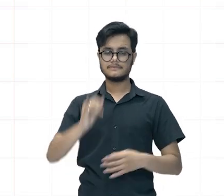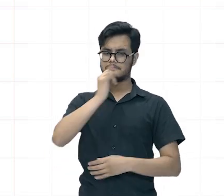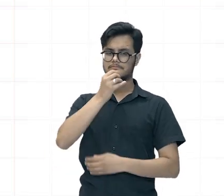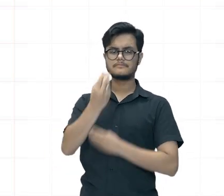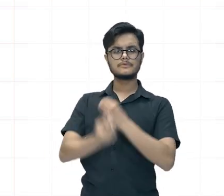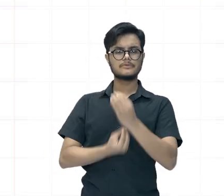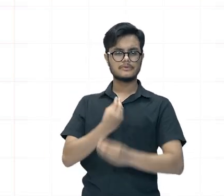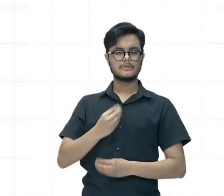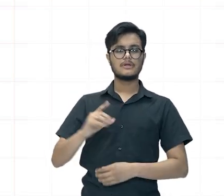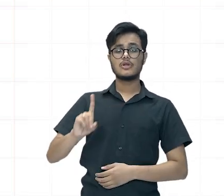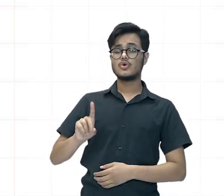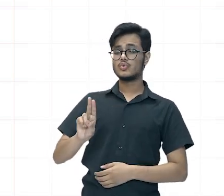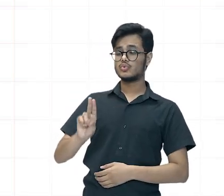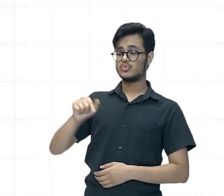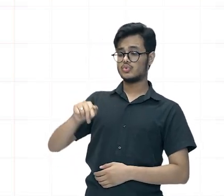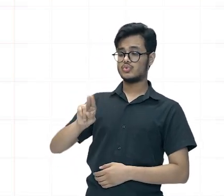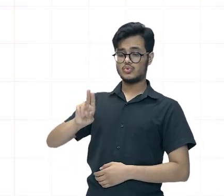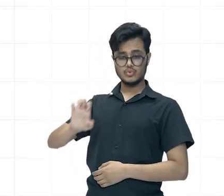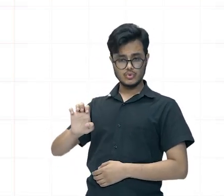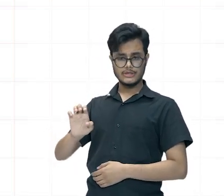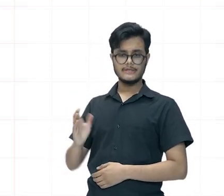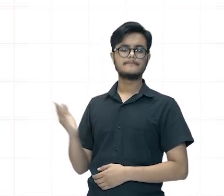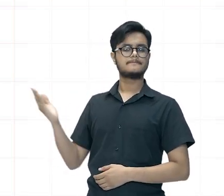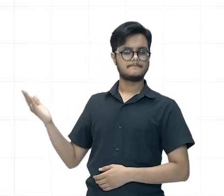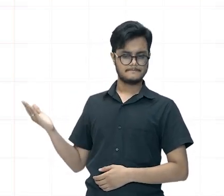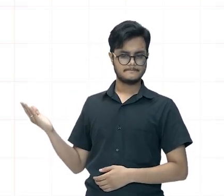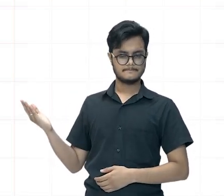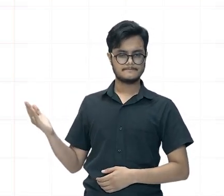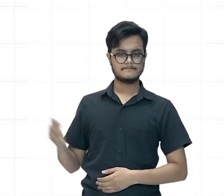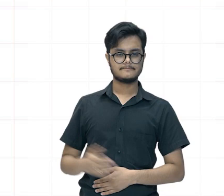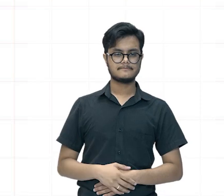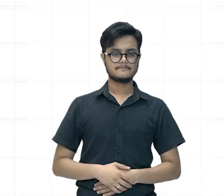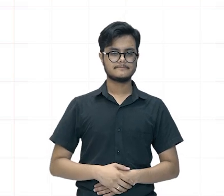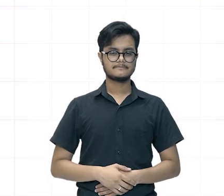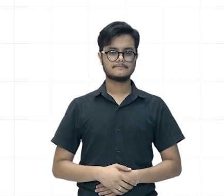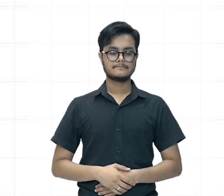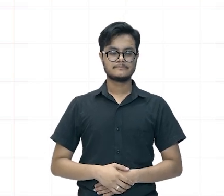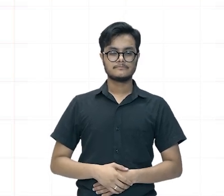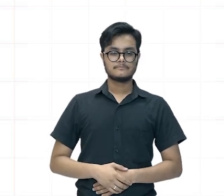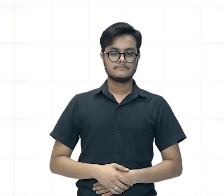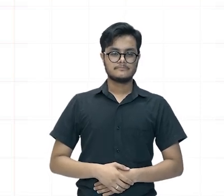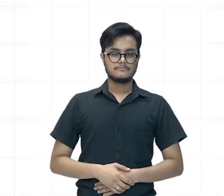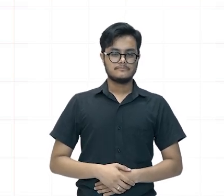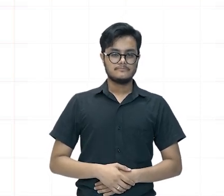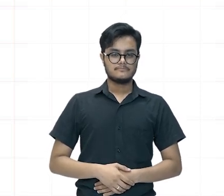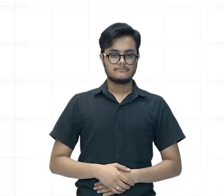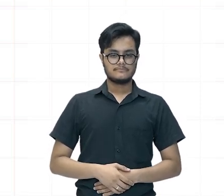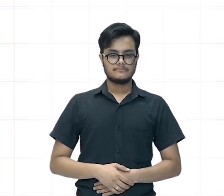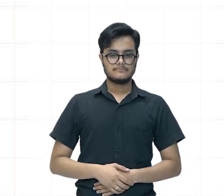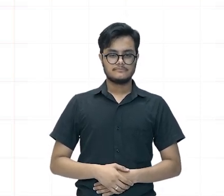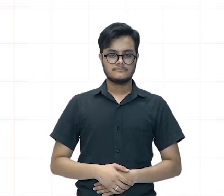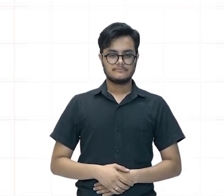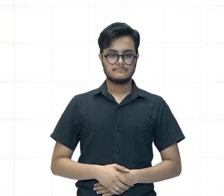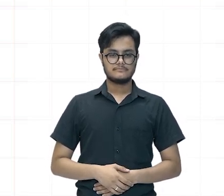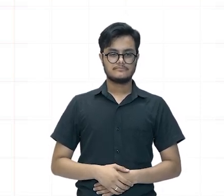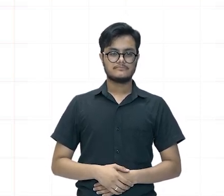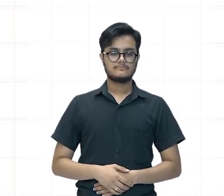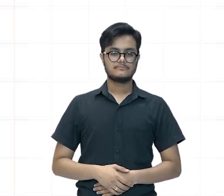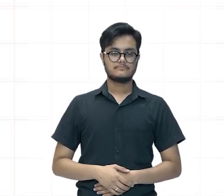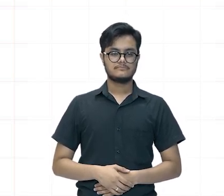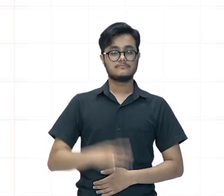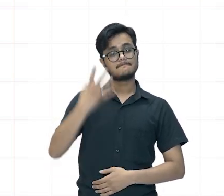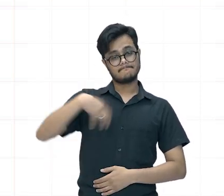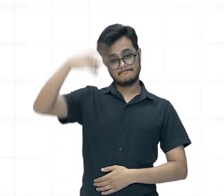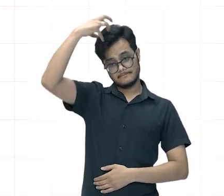da seguinte forma, tá? Aí existia, então, dentro dessa nobreza, os duques. Depois, então, do monarca,